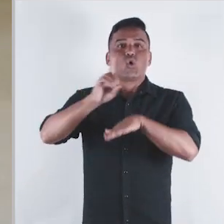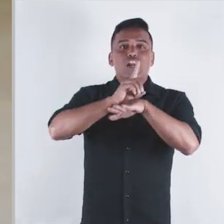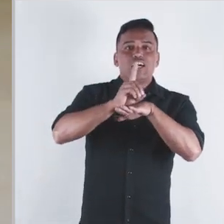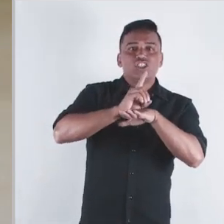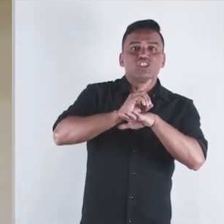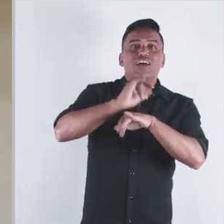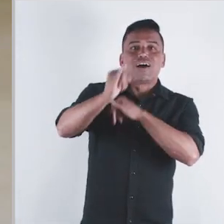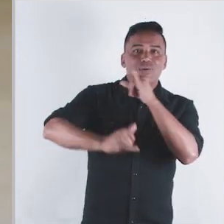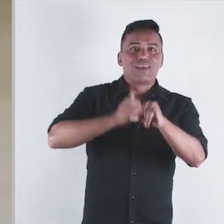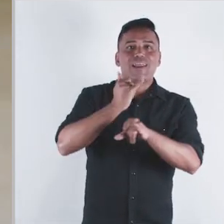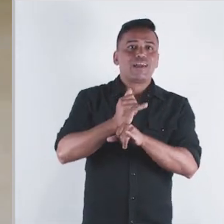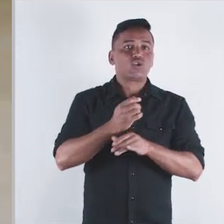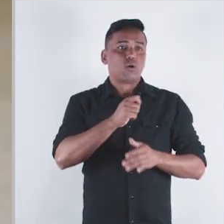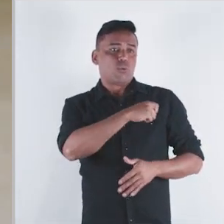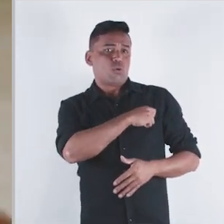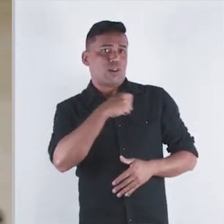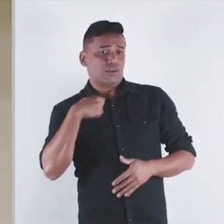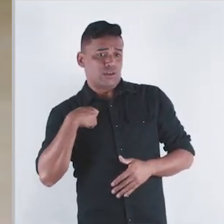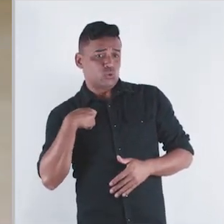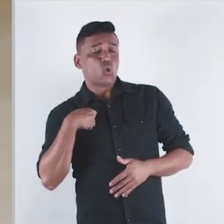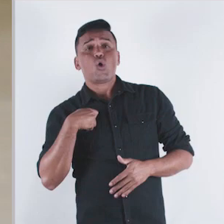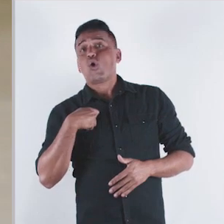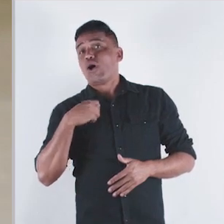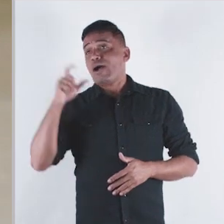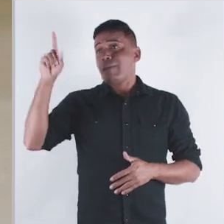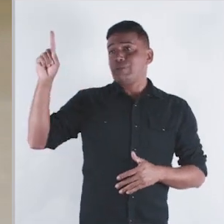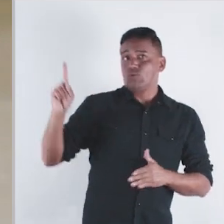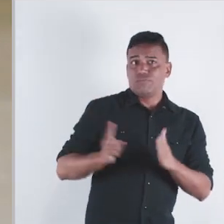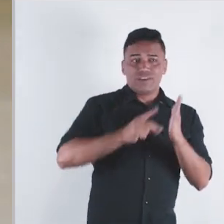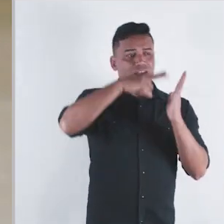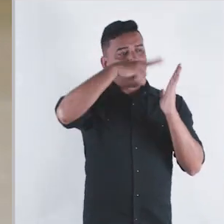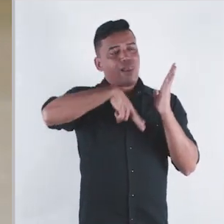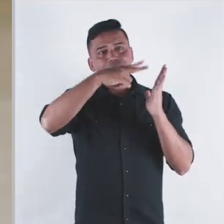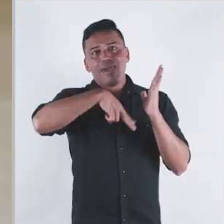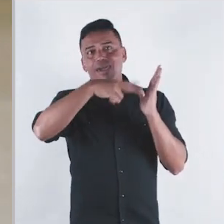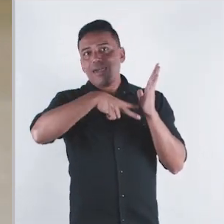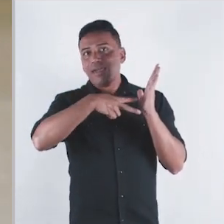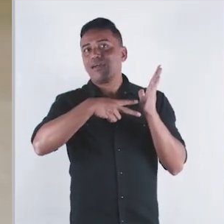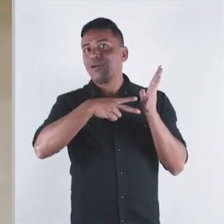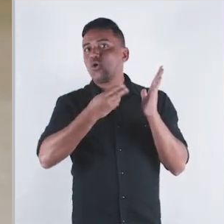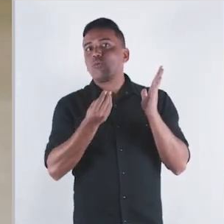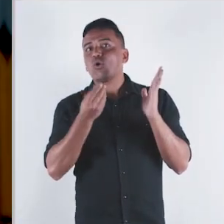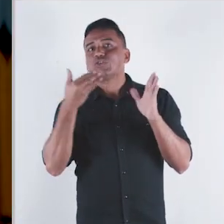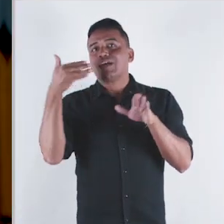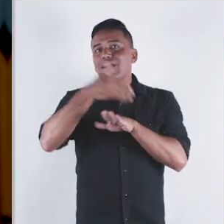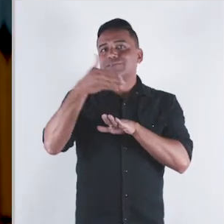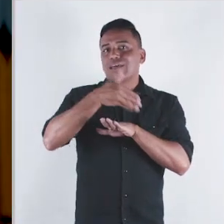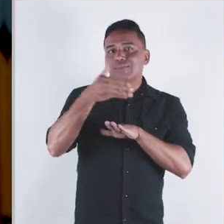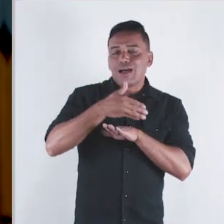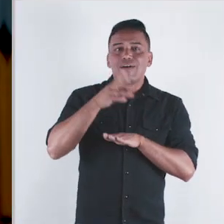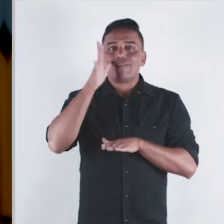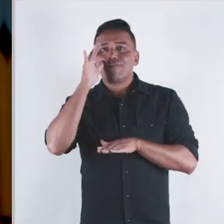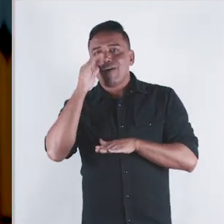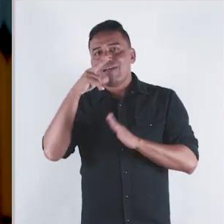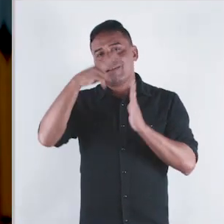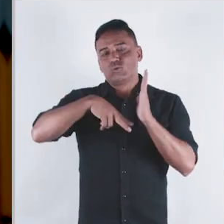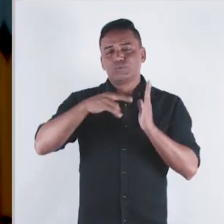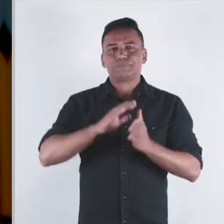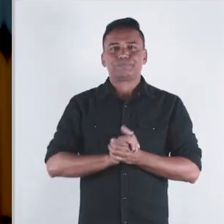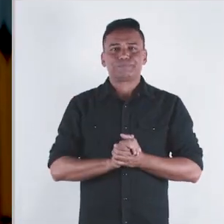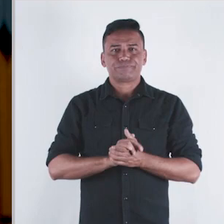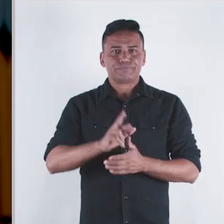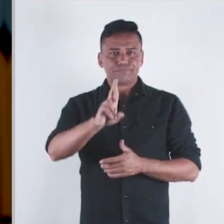a obra, que dispositivos eram necessários para fazer a leitura e assim por diante. Regiane,